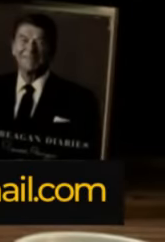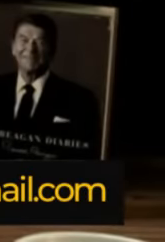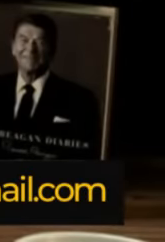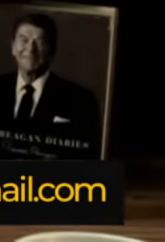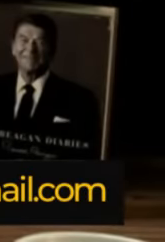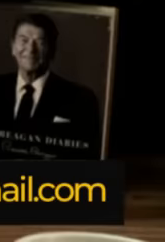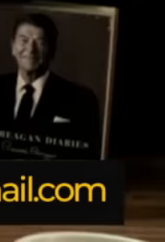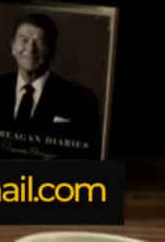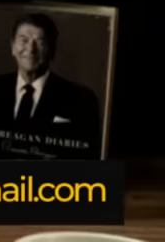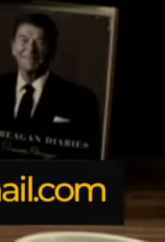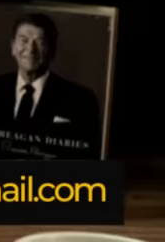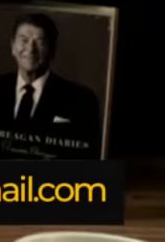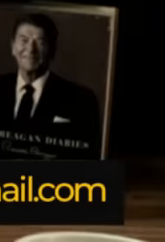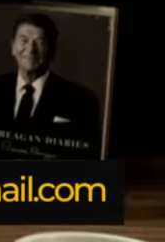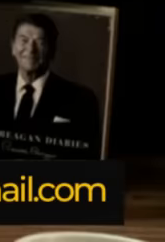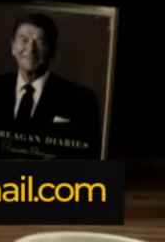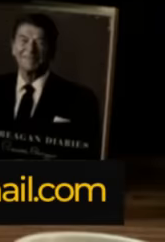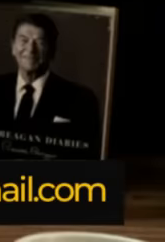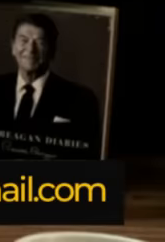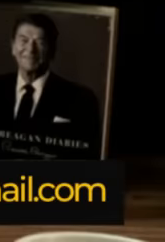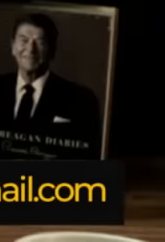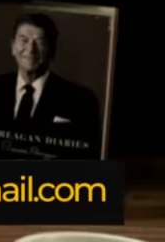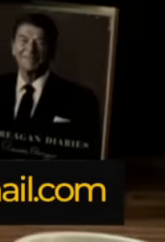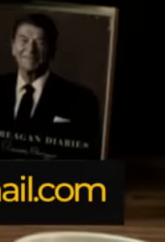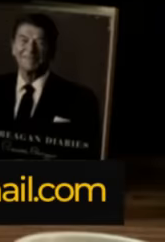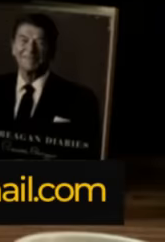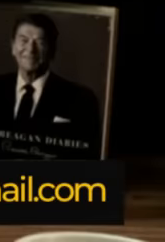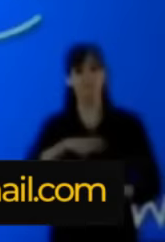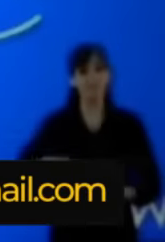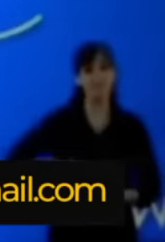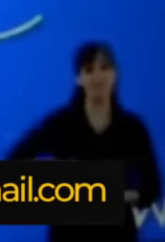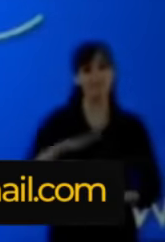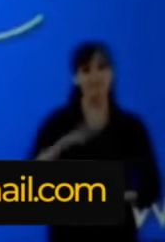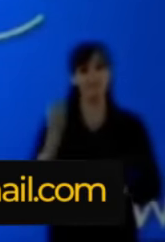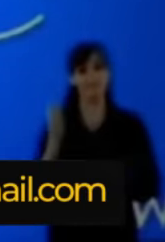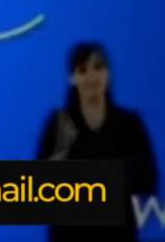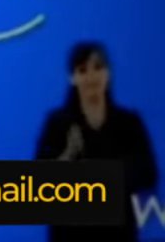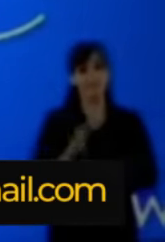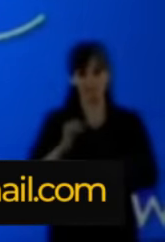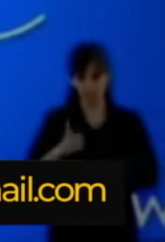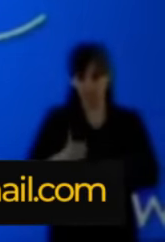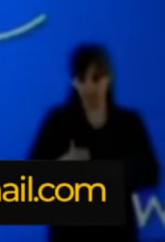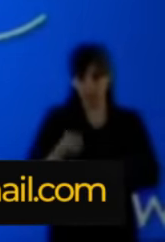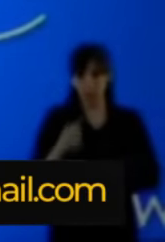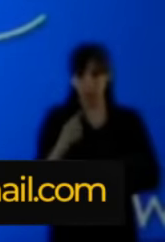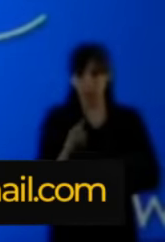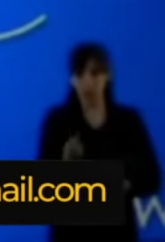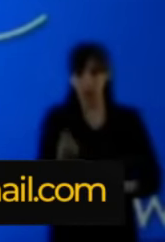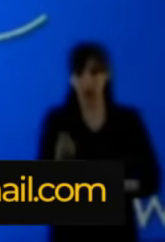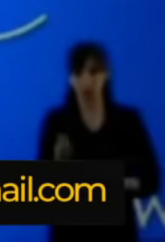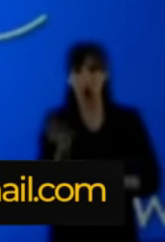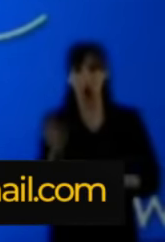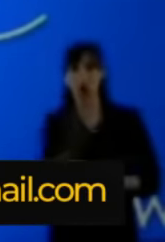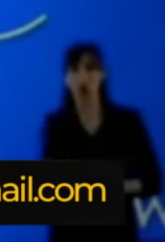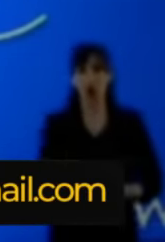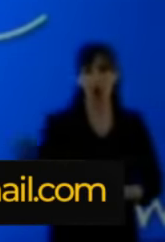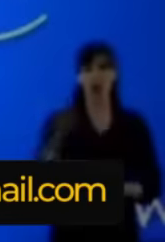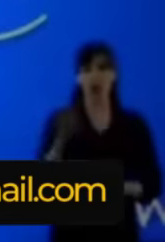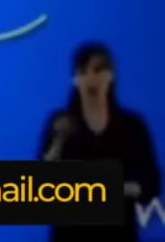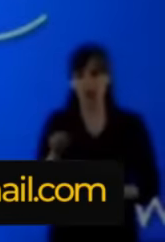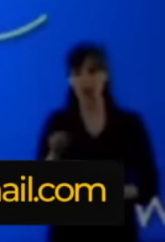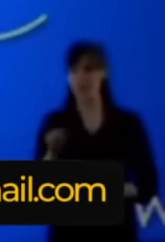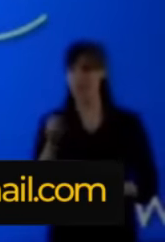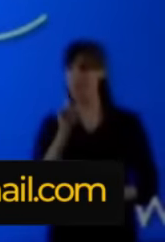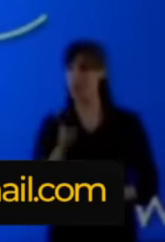melhor discurso que eu já vi em Davos. Para dizer-lhes que o Ocidente está em perigo. Hoje eu quero